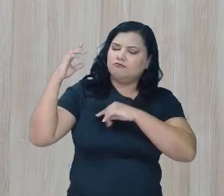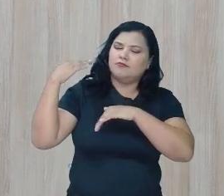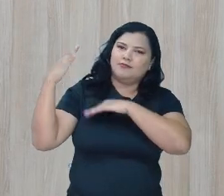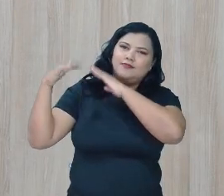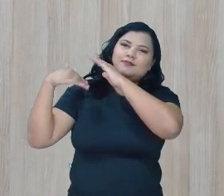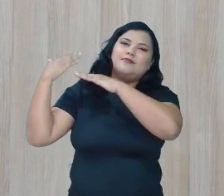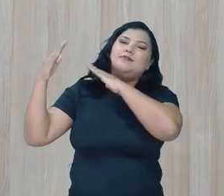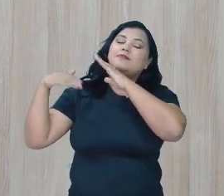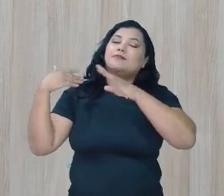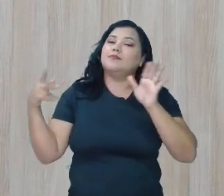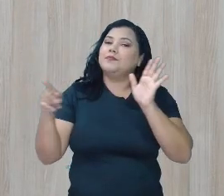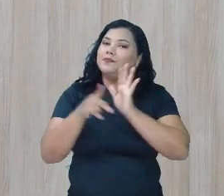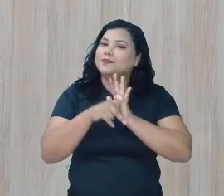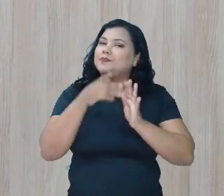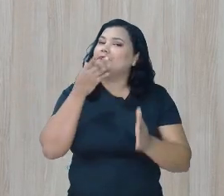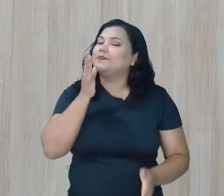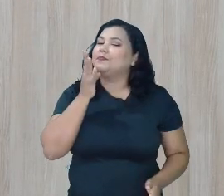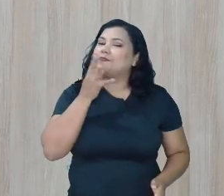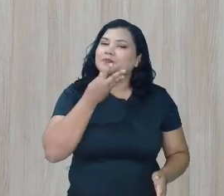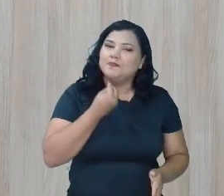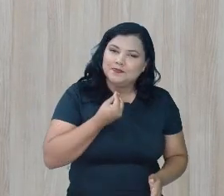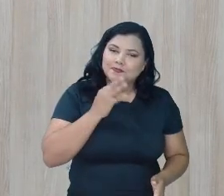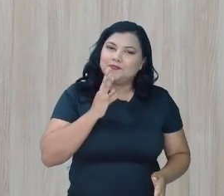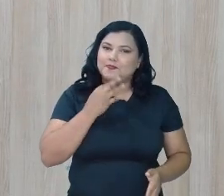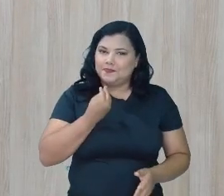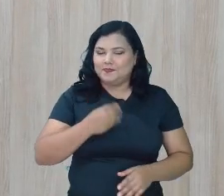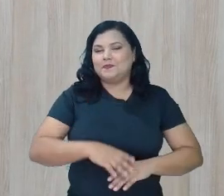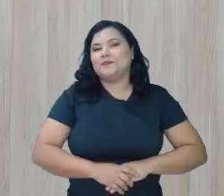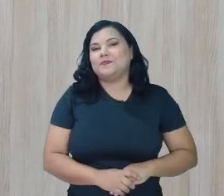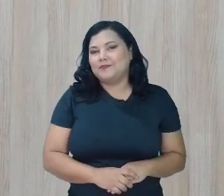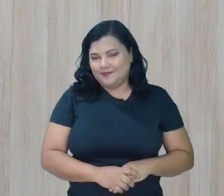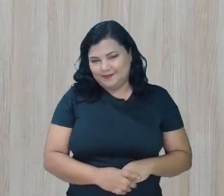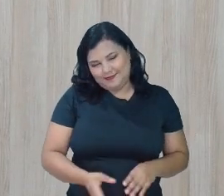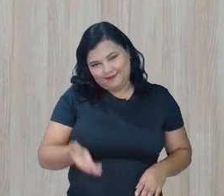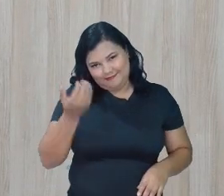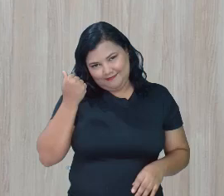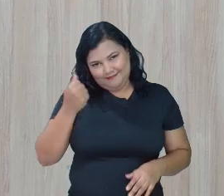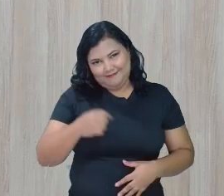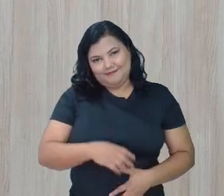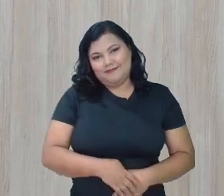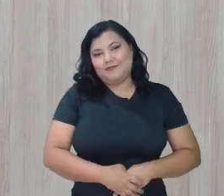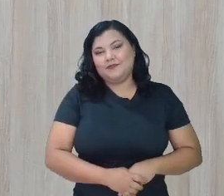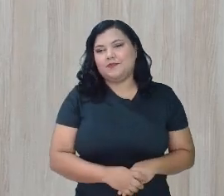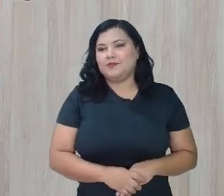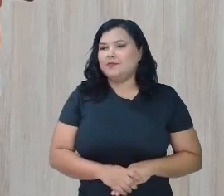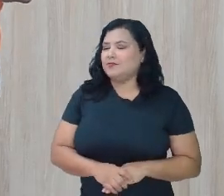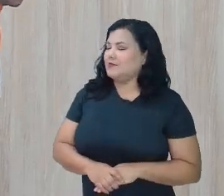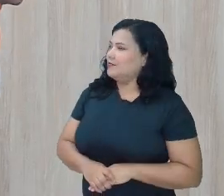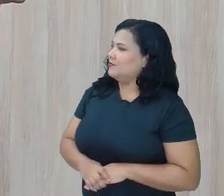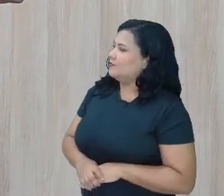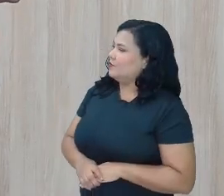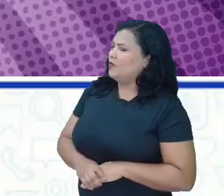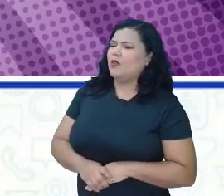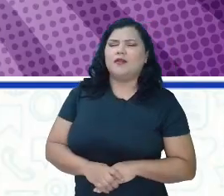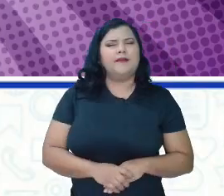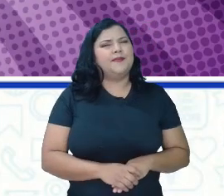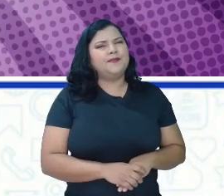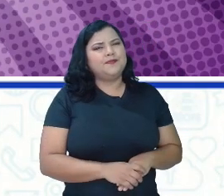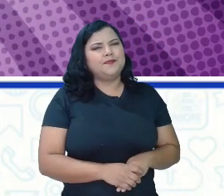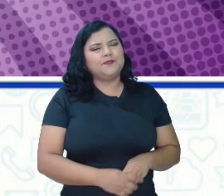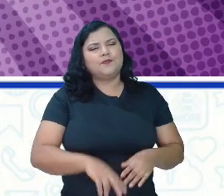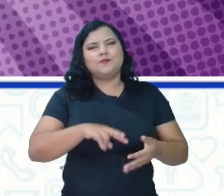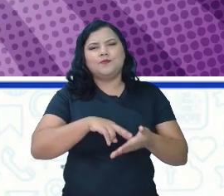avançar nos seus conhecimentos. Então, vamos lá. O que é história em